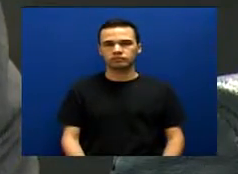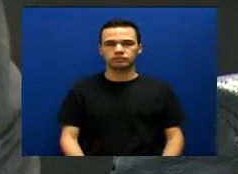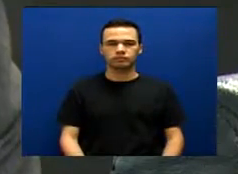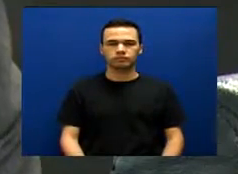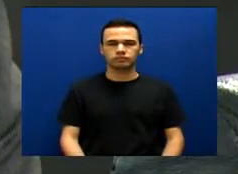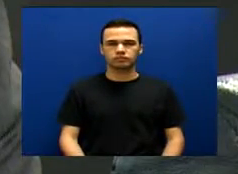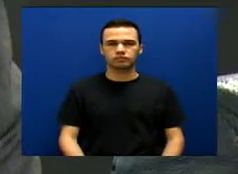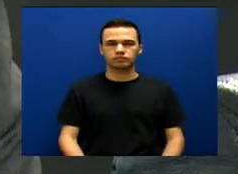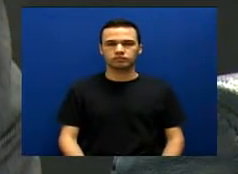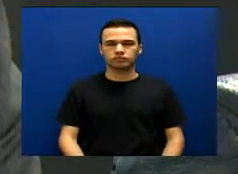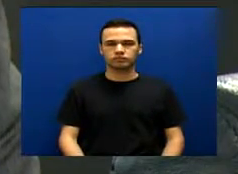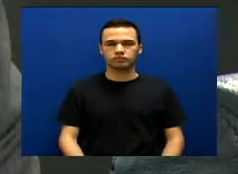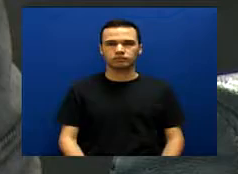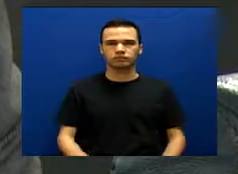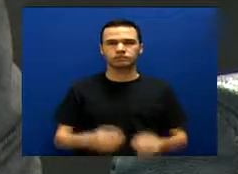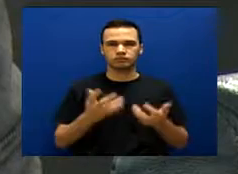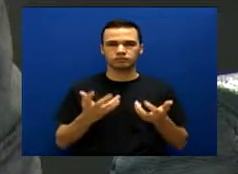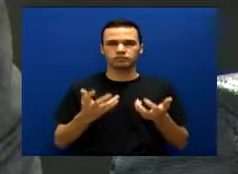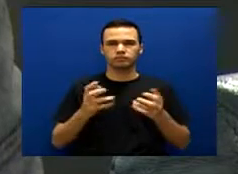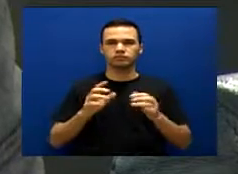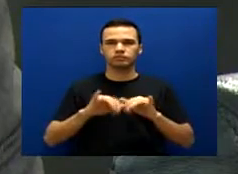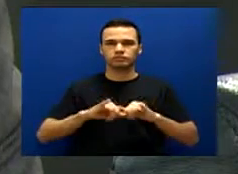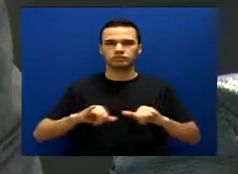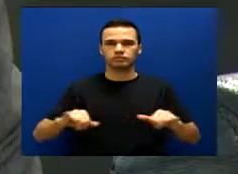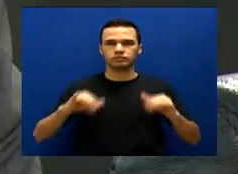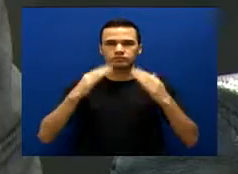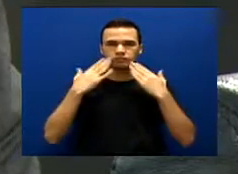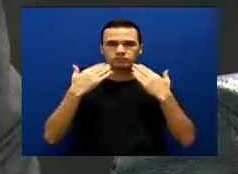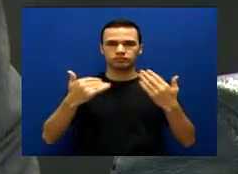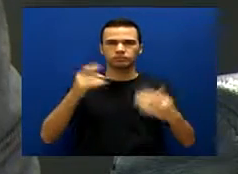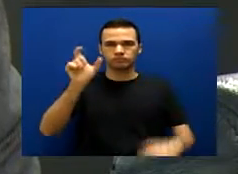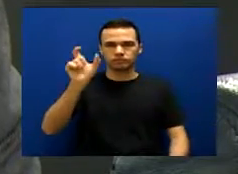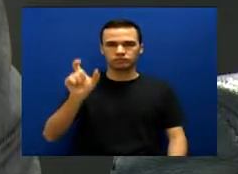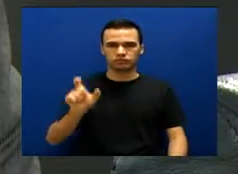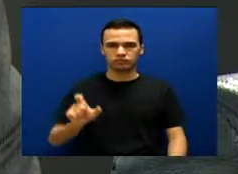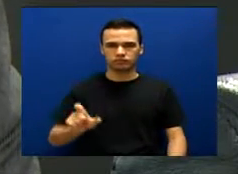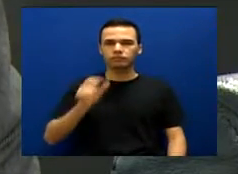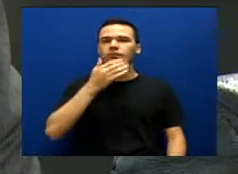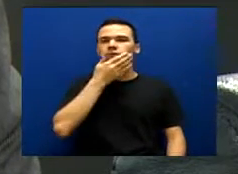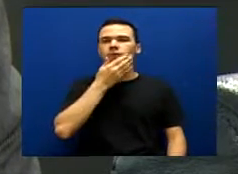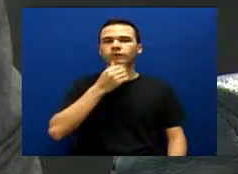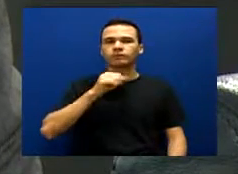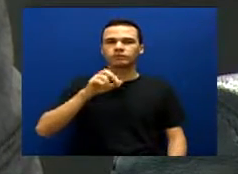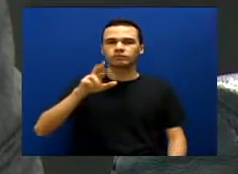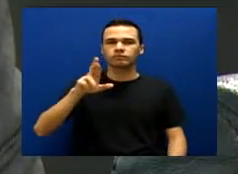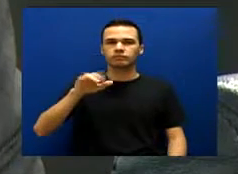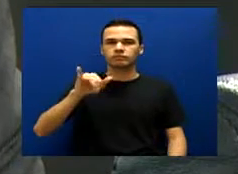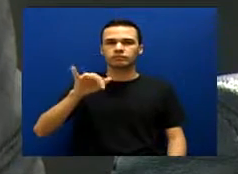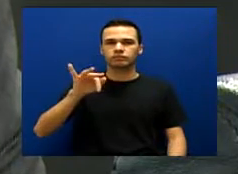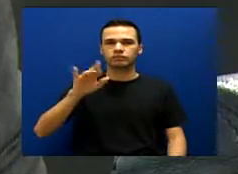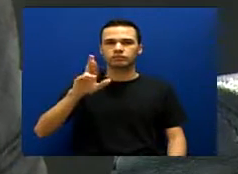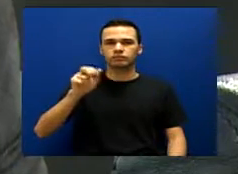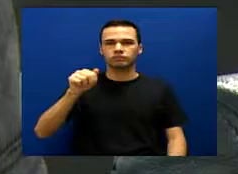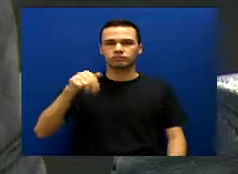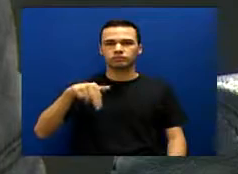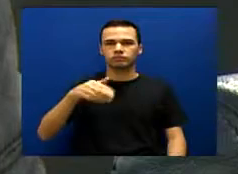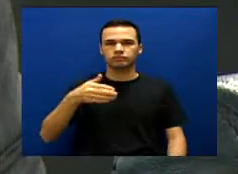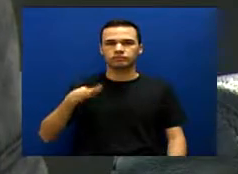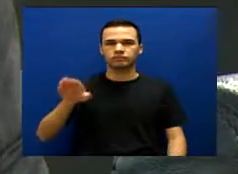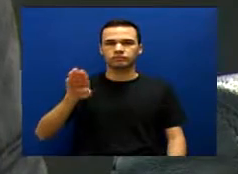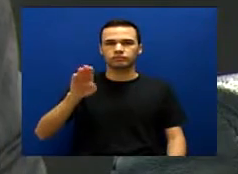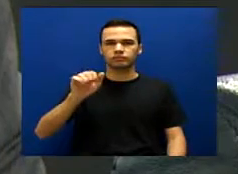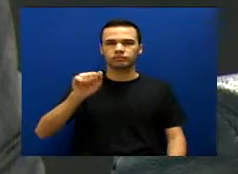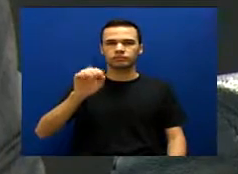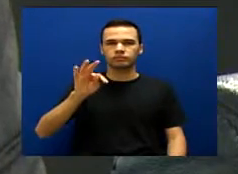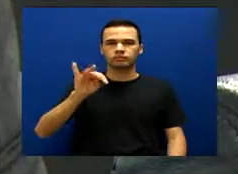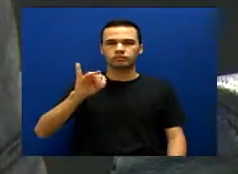Então, quero apresentar esses votos na pessoa do seu pastor presidente, Raifran Batista da Silva,